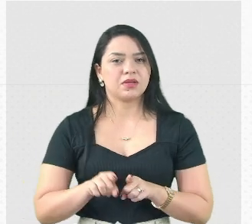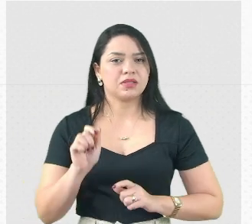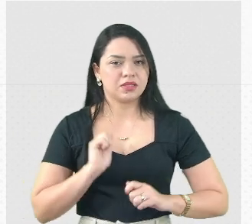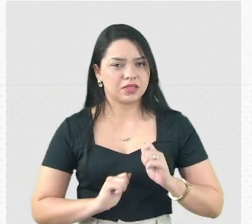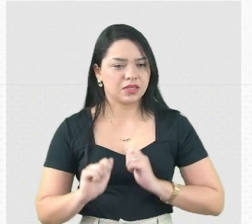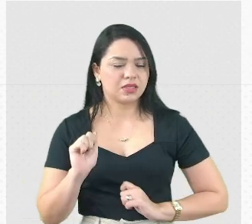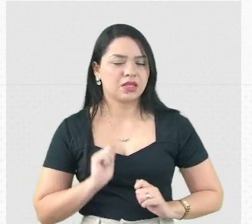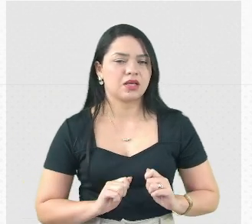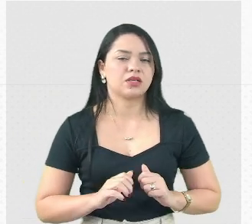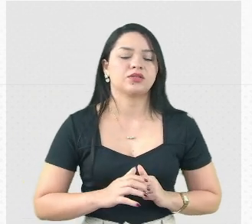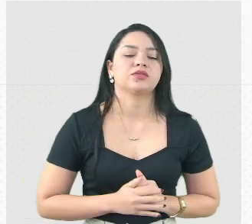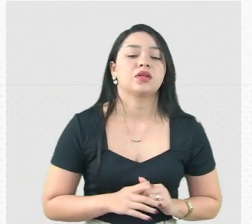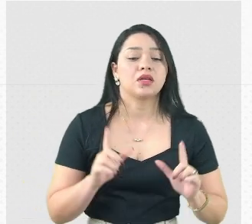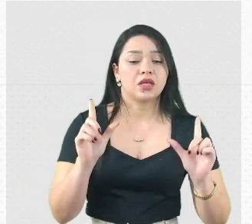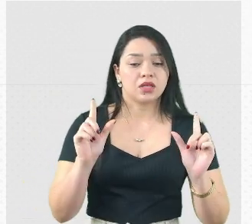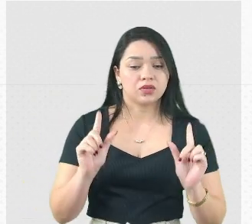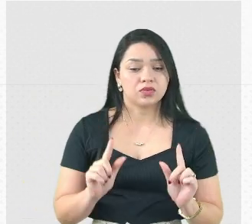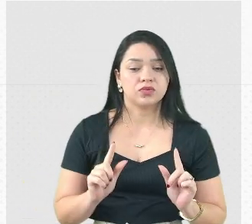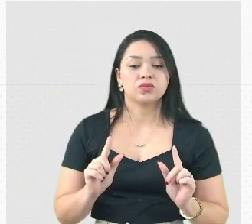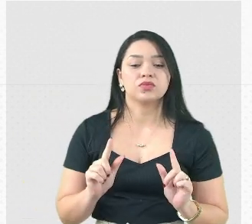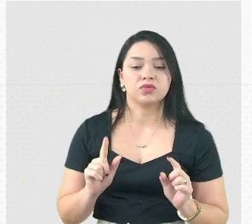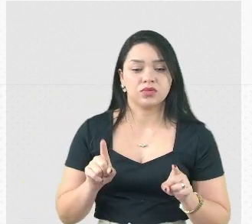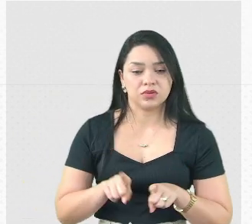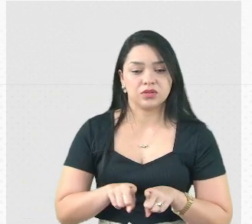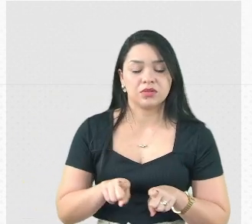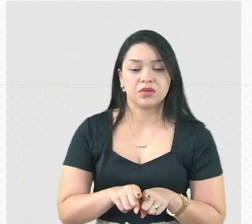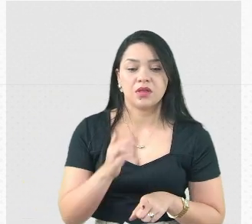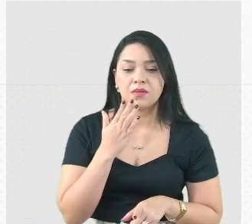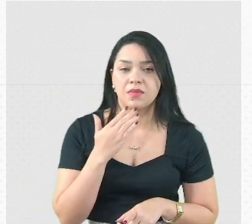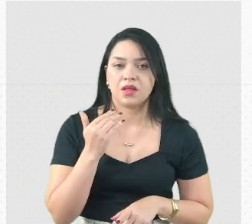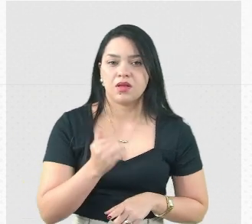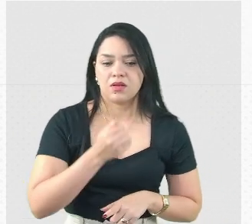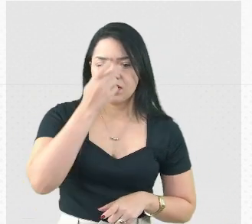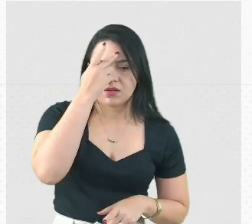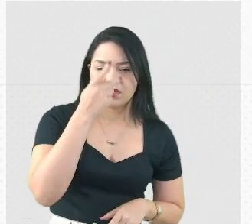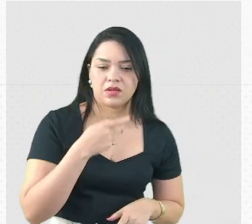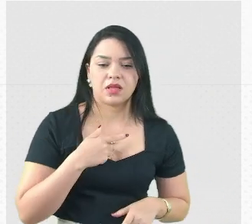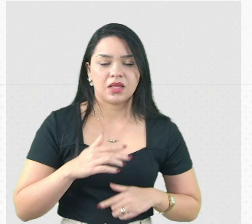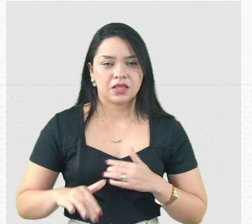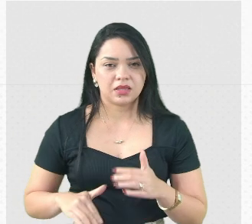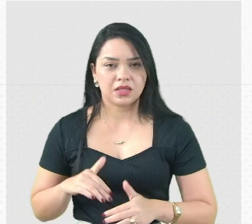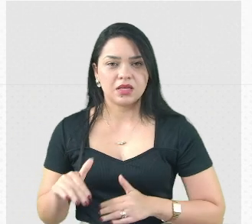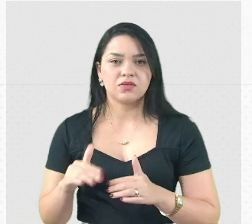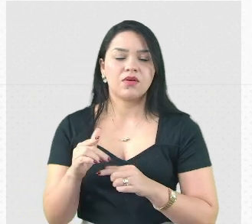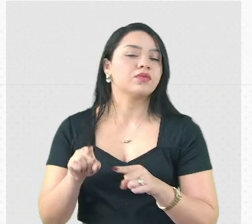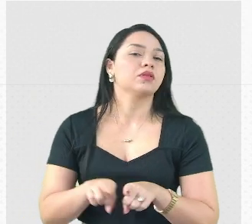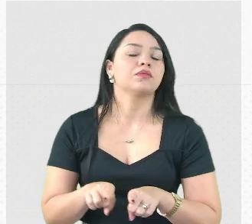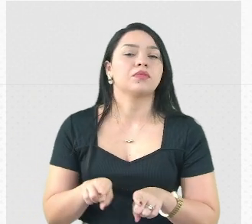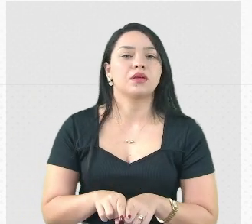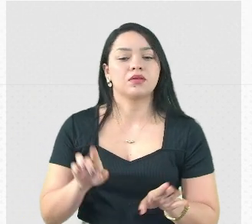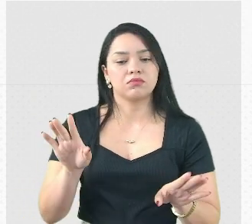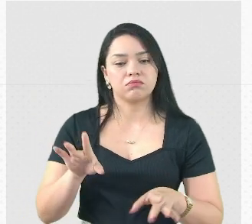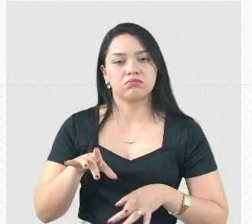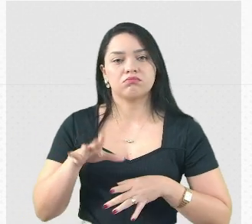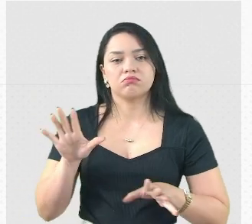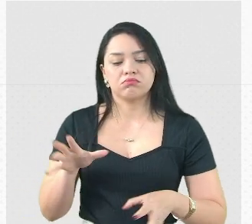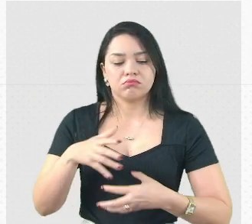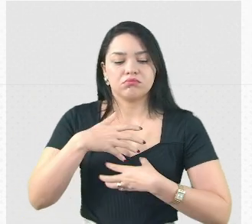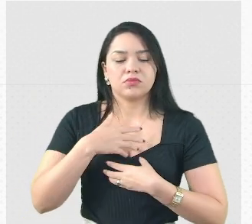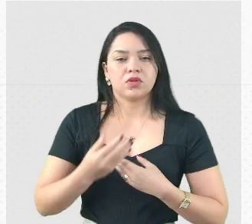ansiedade. Reduz o estresse, melhora a autoimagem, desenvolve a personalidade.